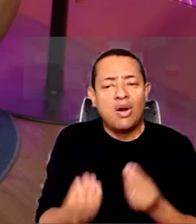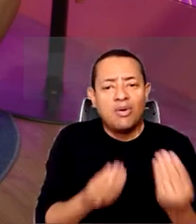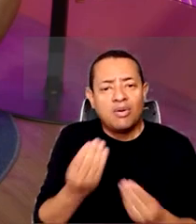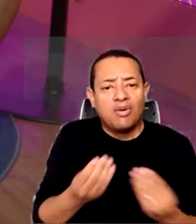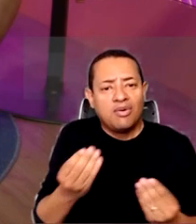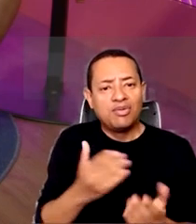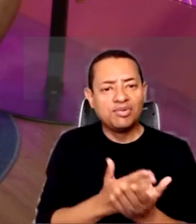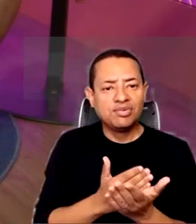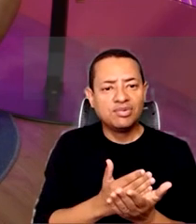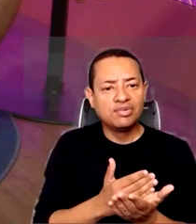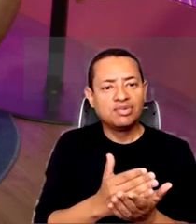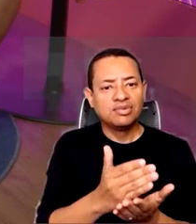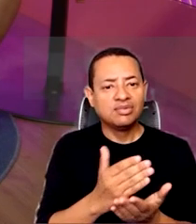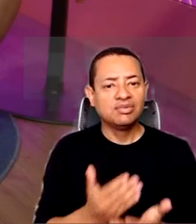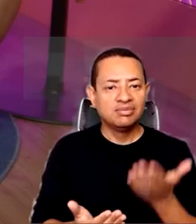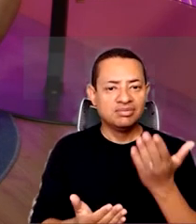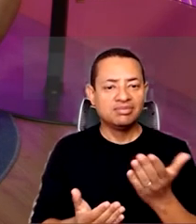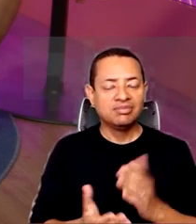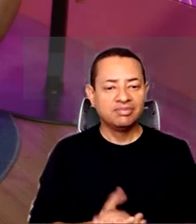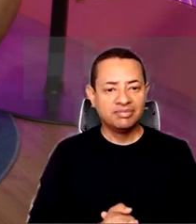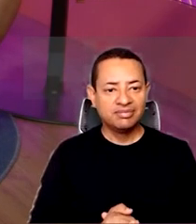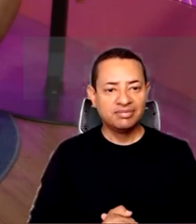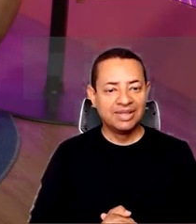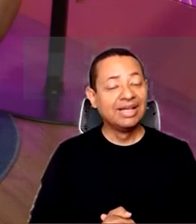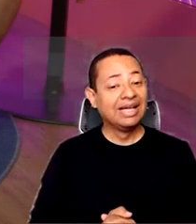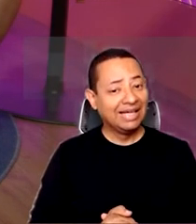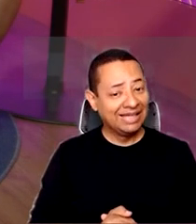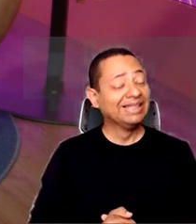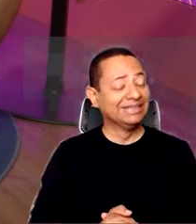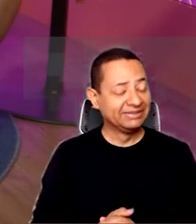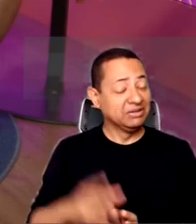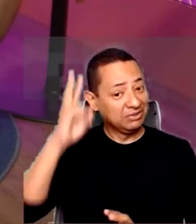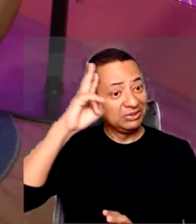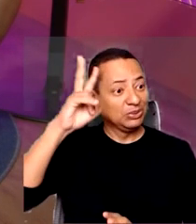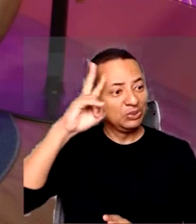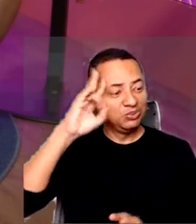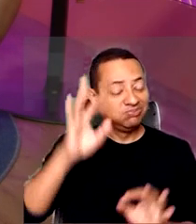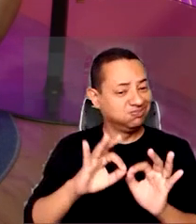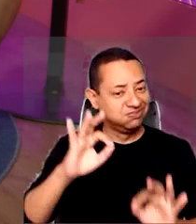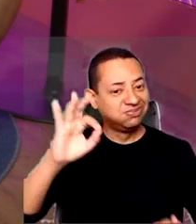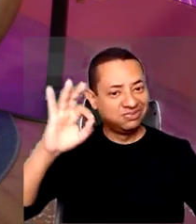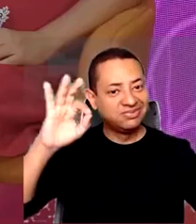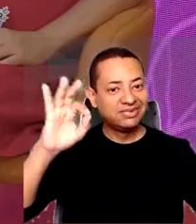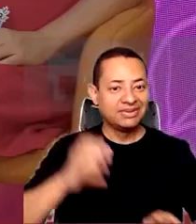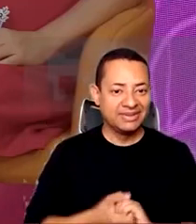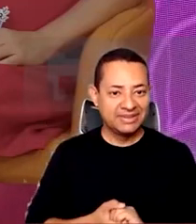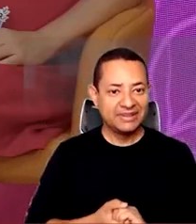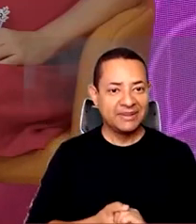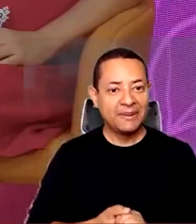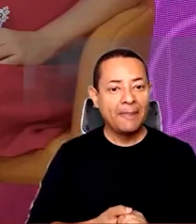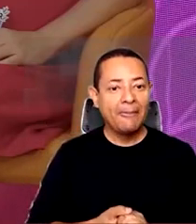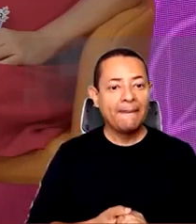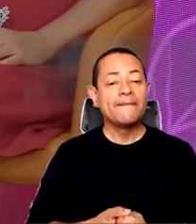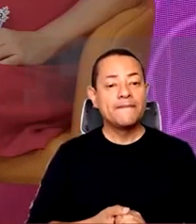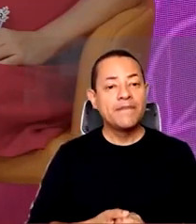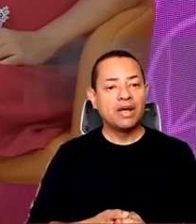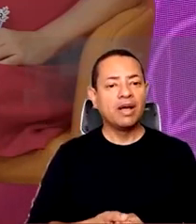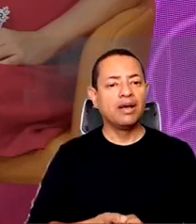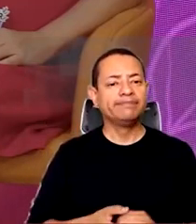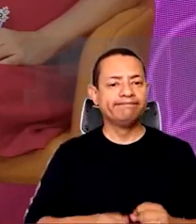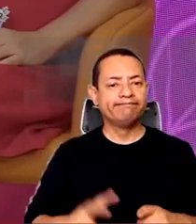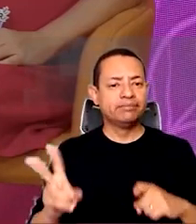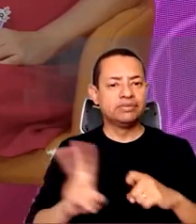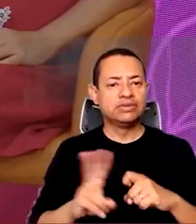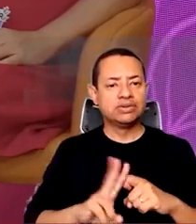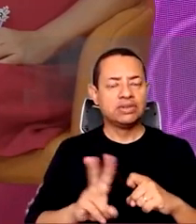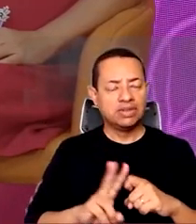foi o início da marm Pets É uma longa história bom eh a veterinário